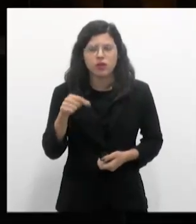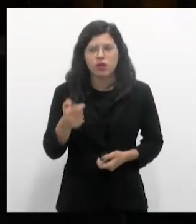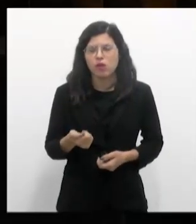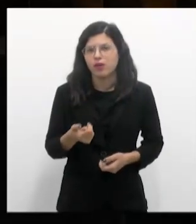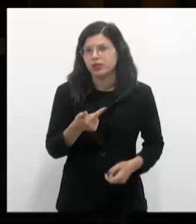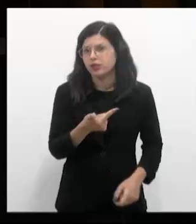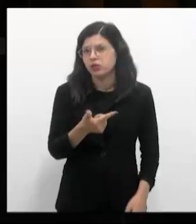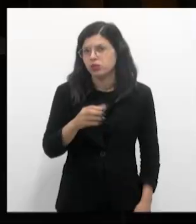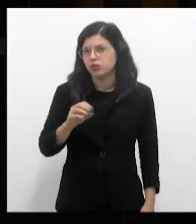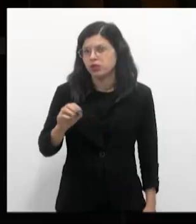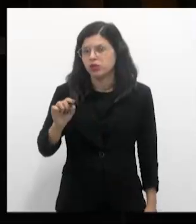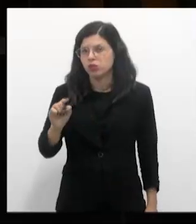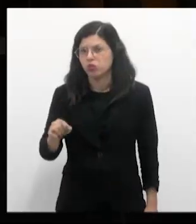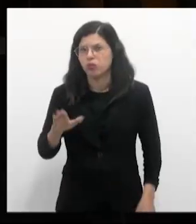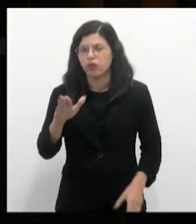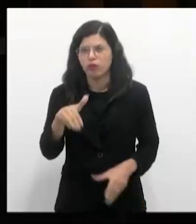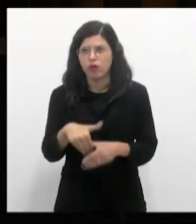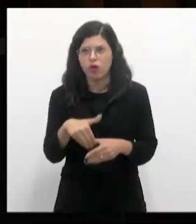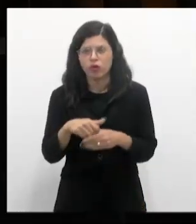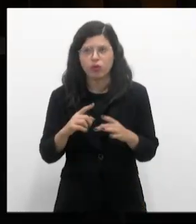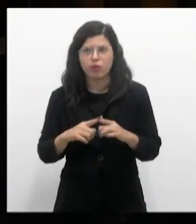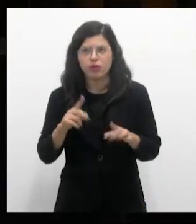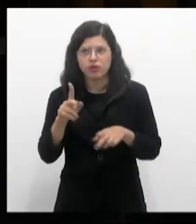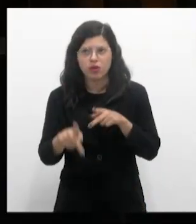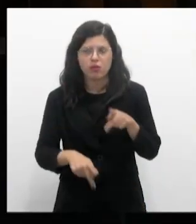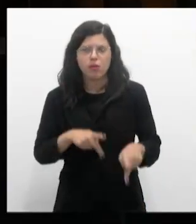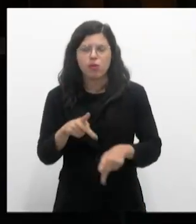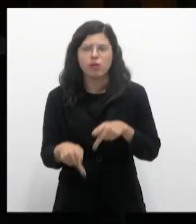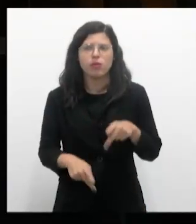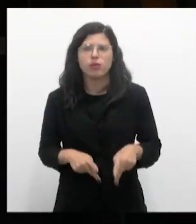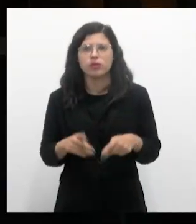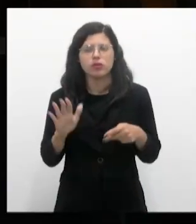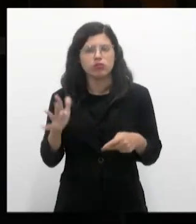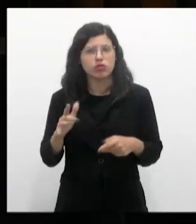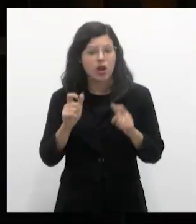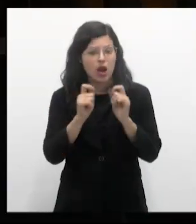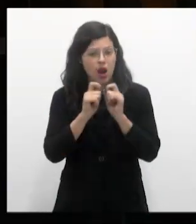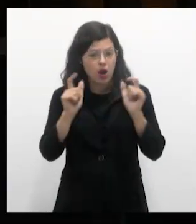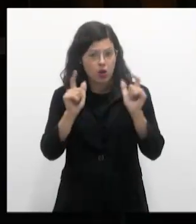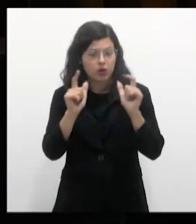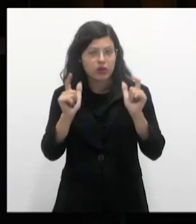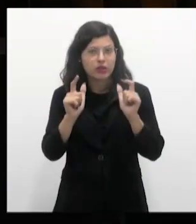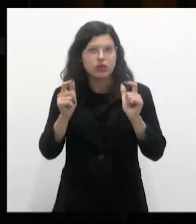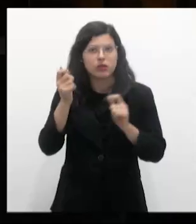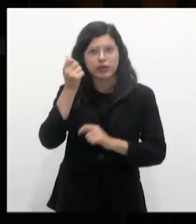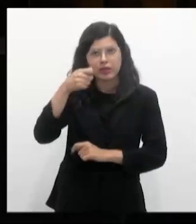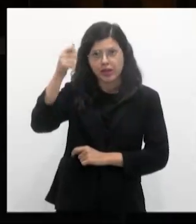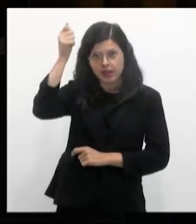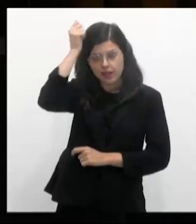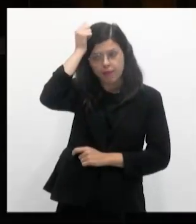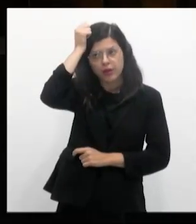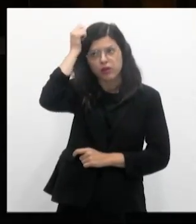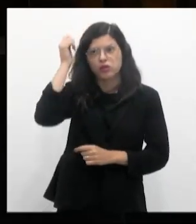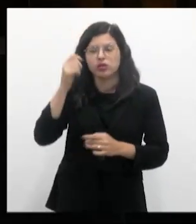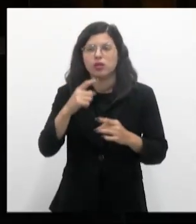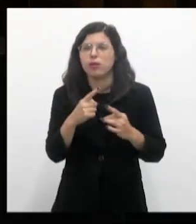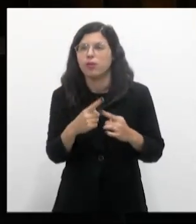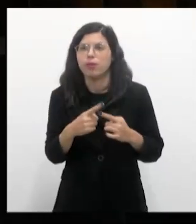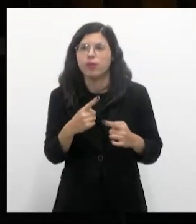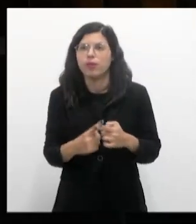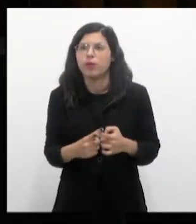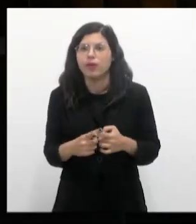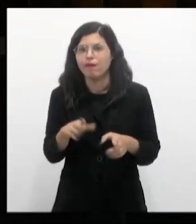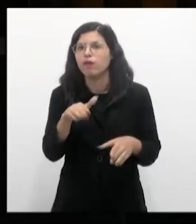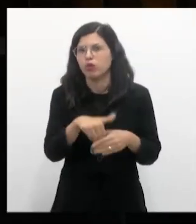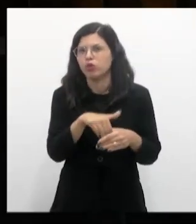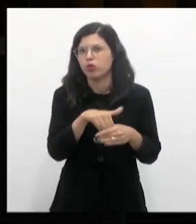mil votos, mas a população já está acordando e arrependida por ter dado esse crédito